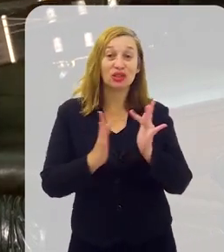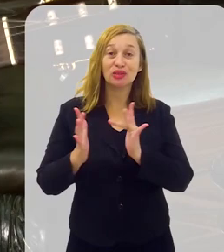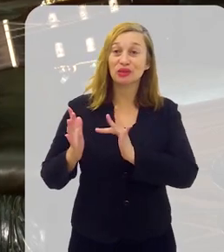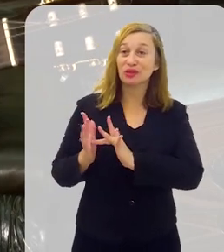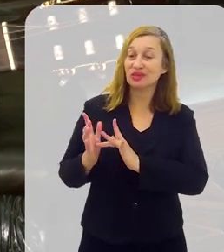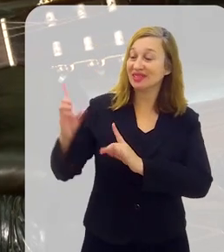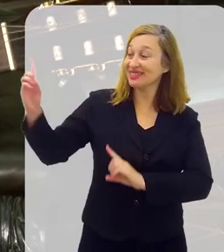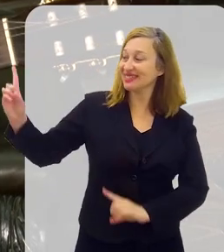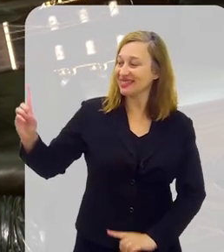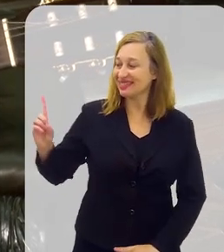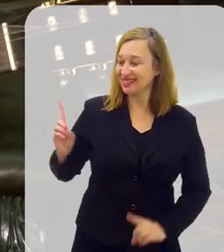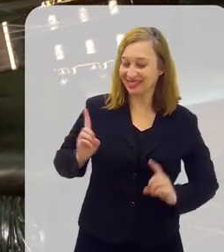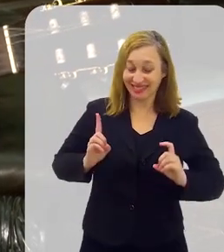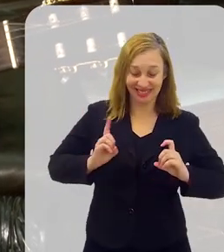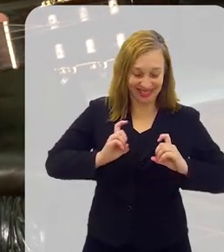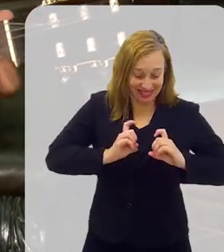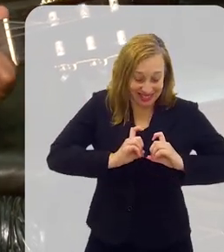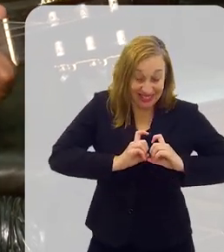Sou